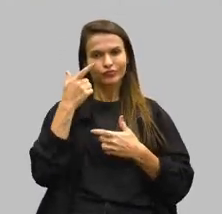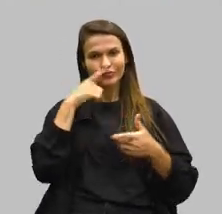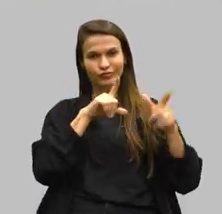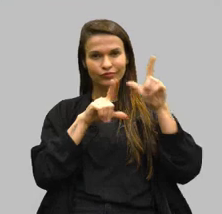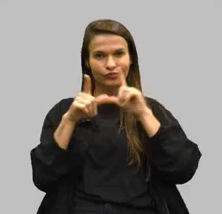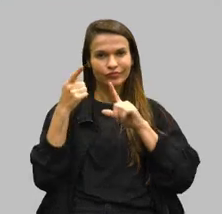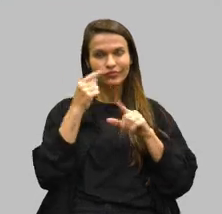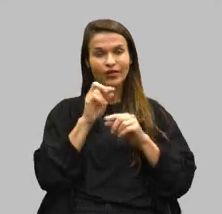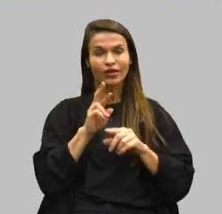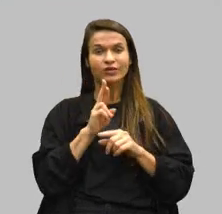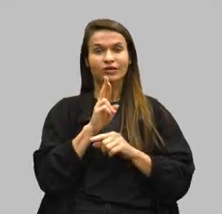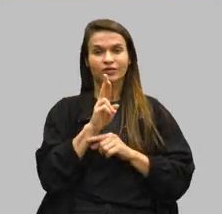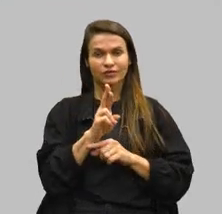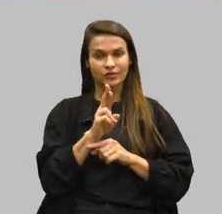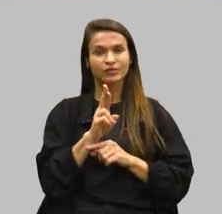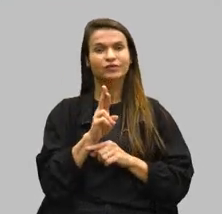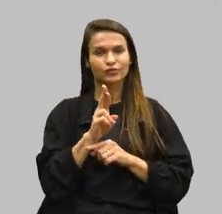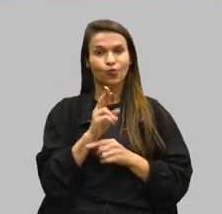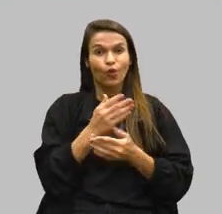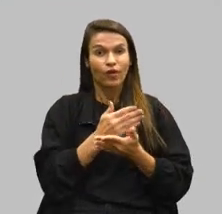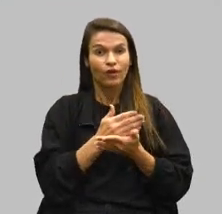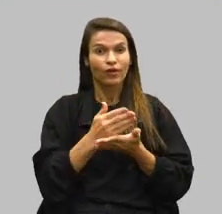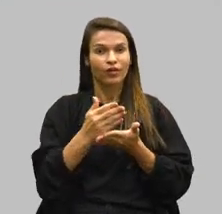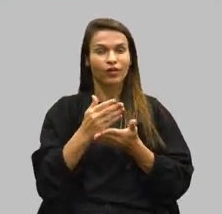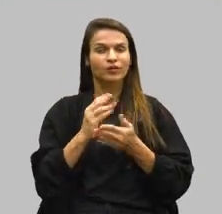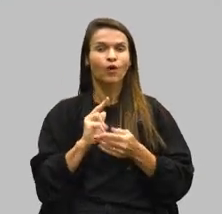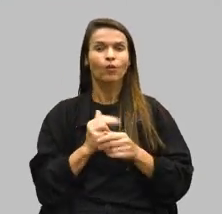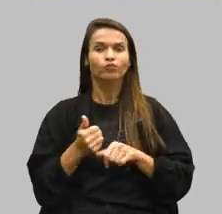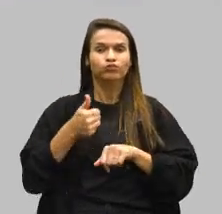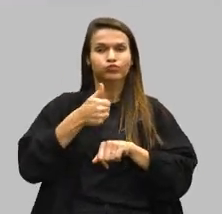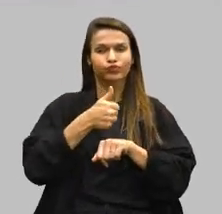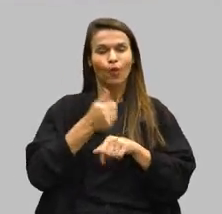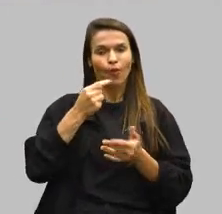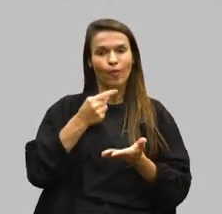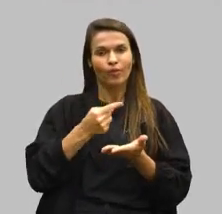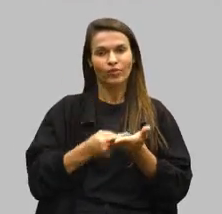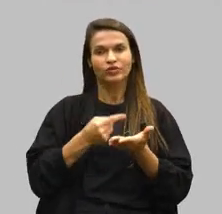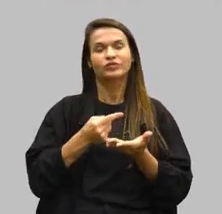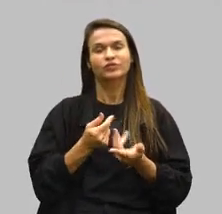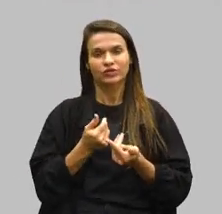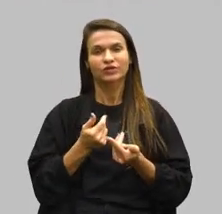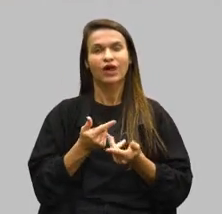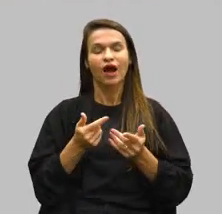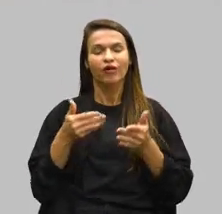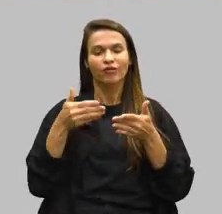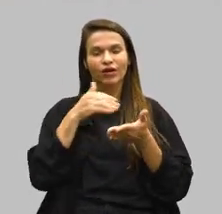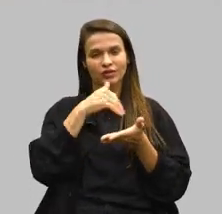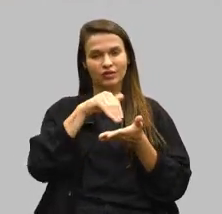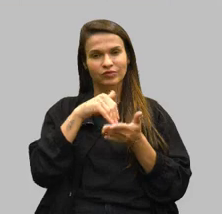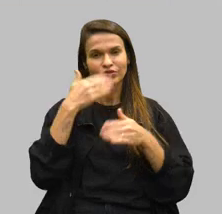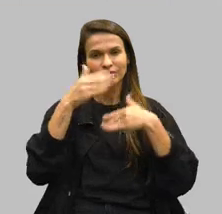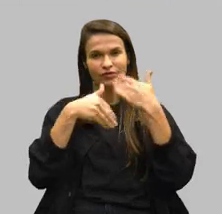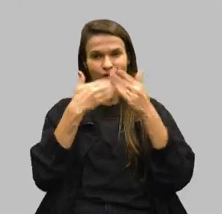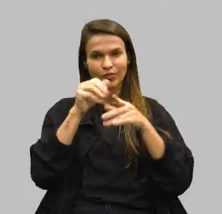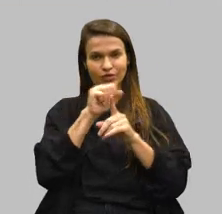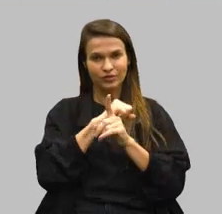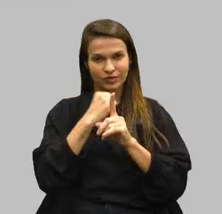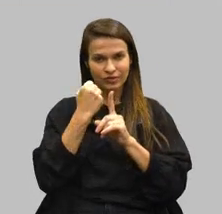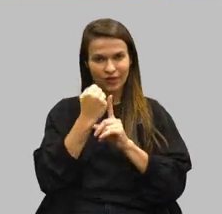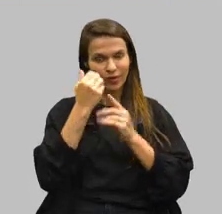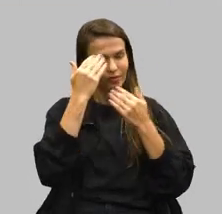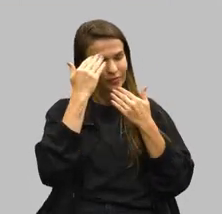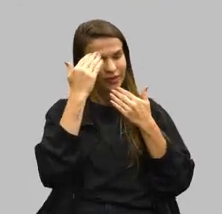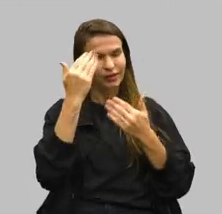esse resultado Logo no início assumindo o compromisso de estar à frente da passa da secretaria de Desenvolvimento Social muito